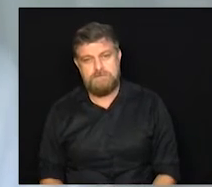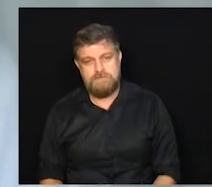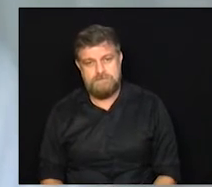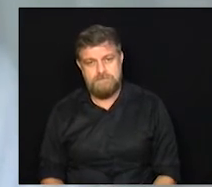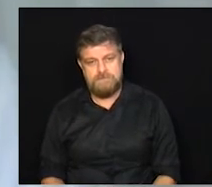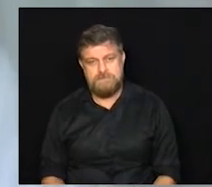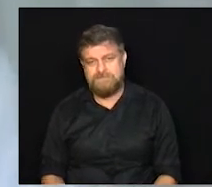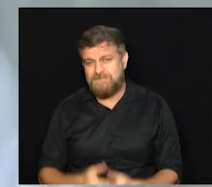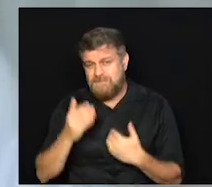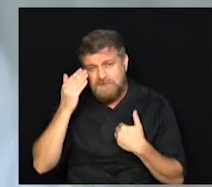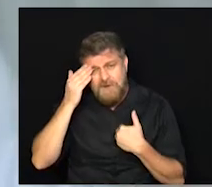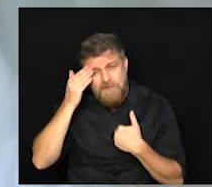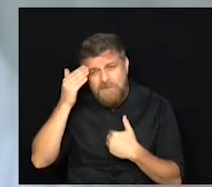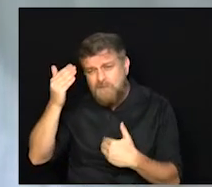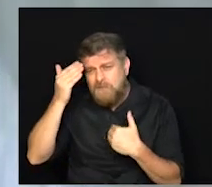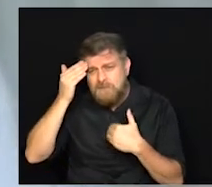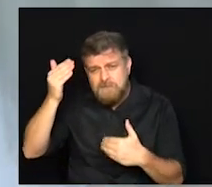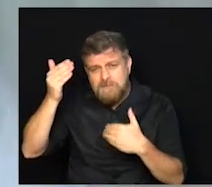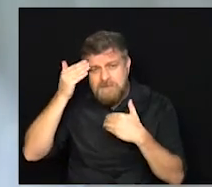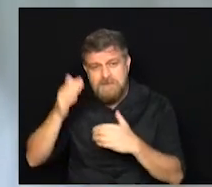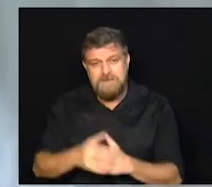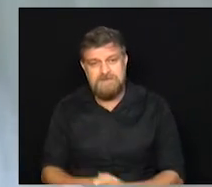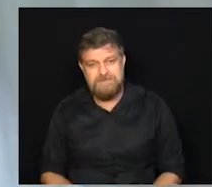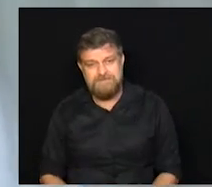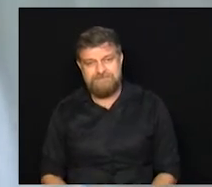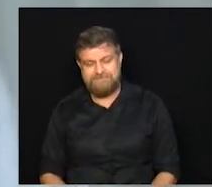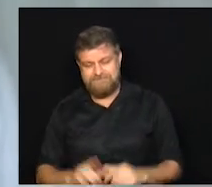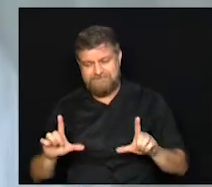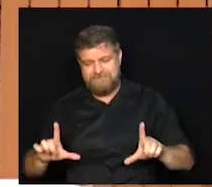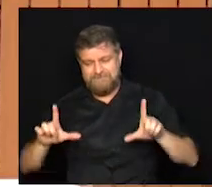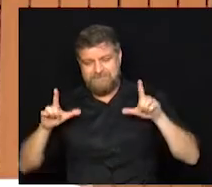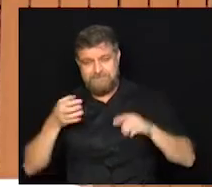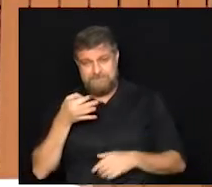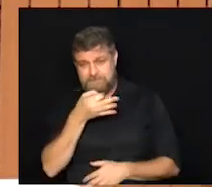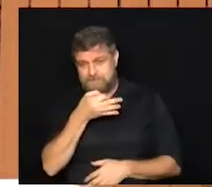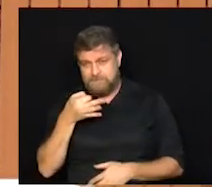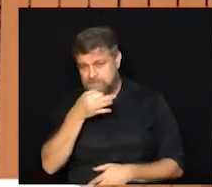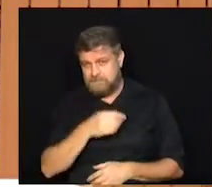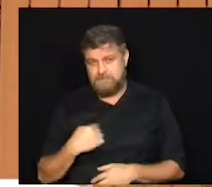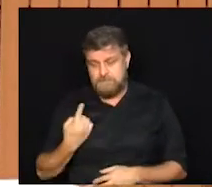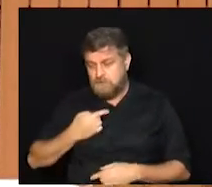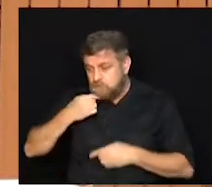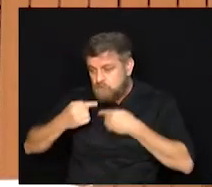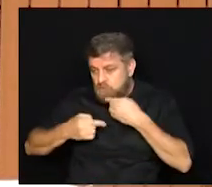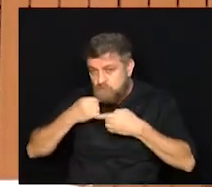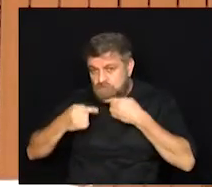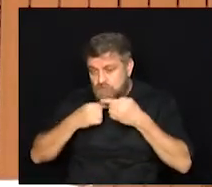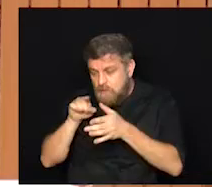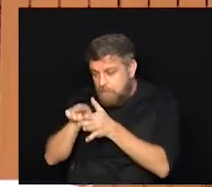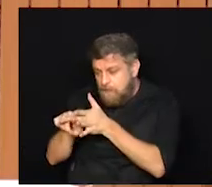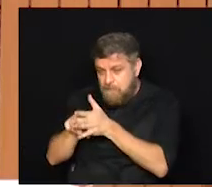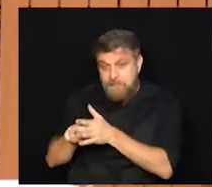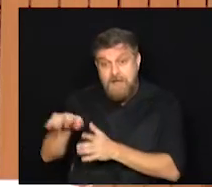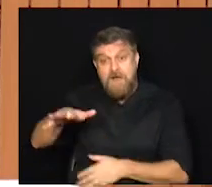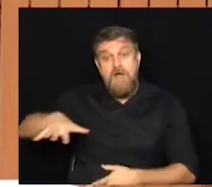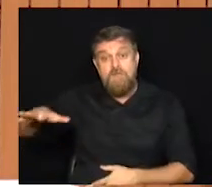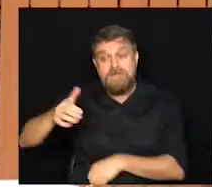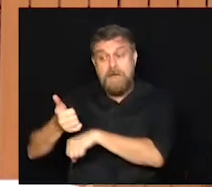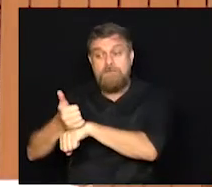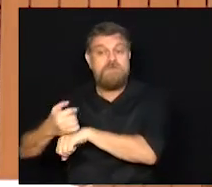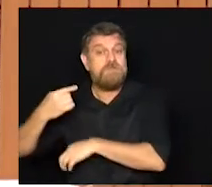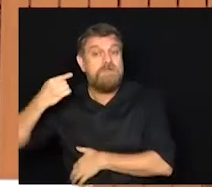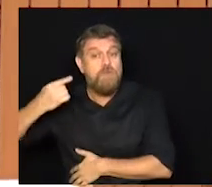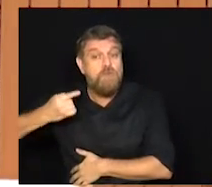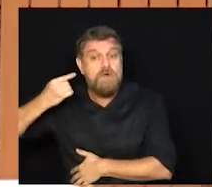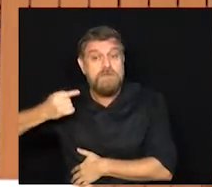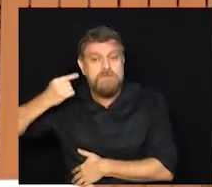Cláudia, muito obrigado aí, tá? Eu que agradeço. Pela presença, que realmente tirar nossas dúvidas, na parte jurídica, né? Sabemos